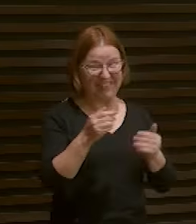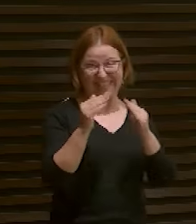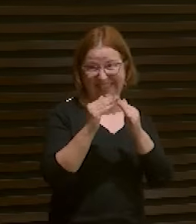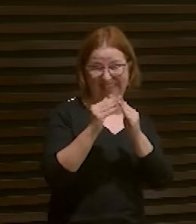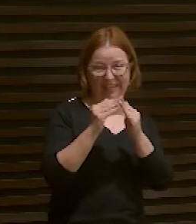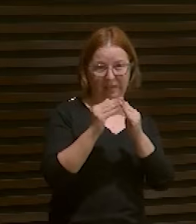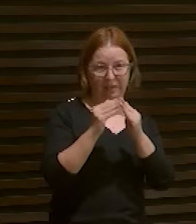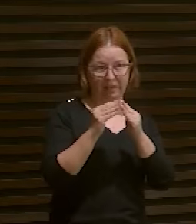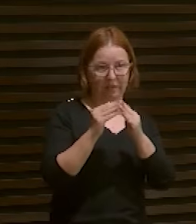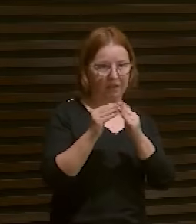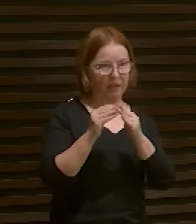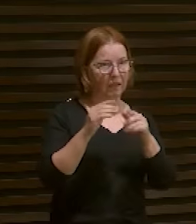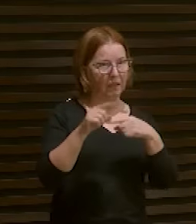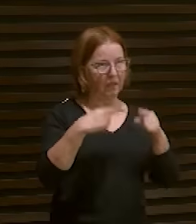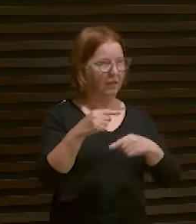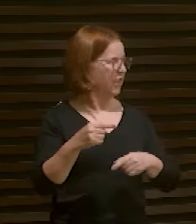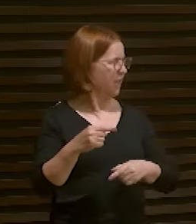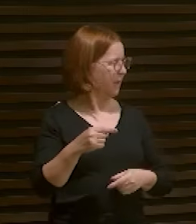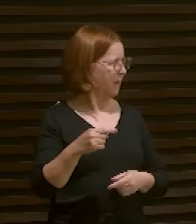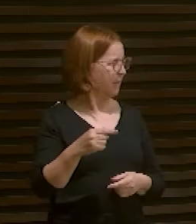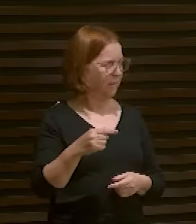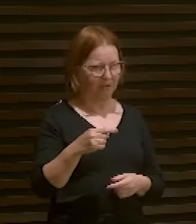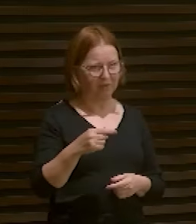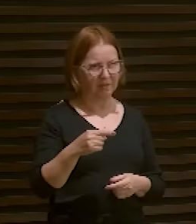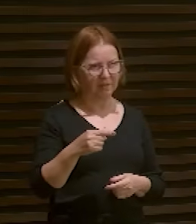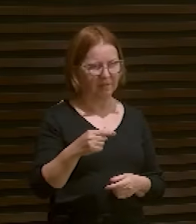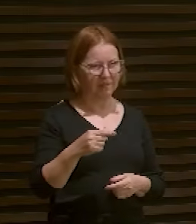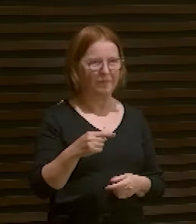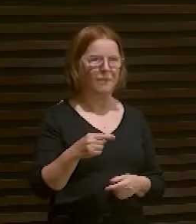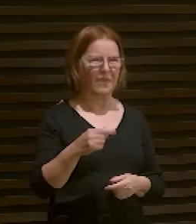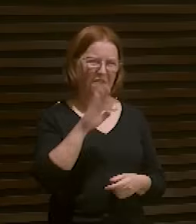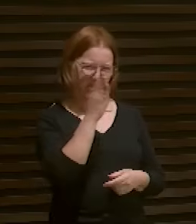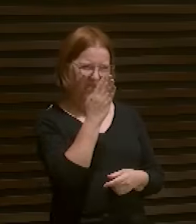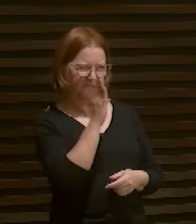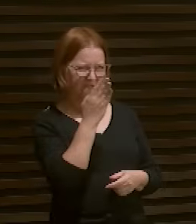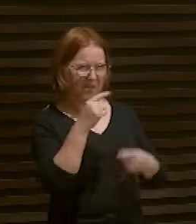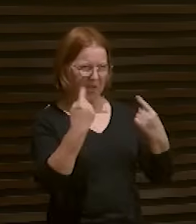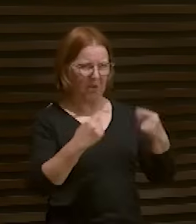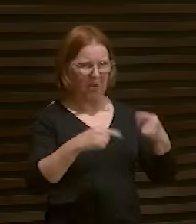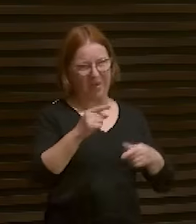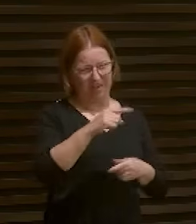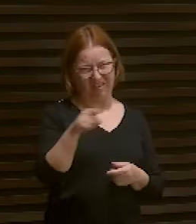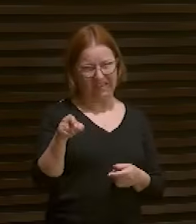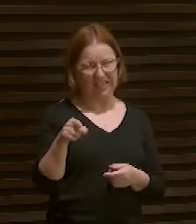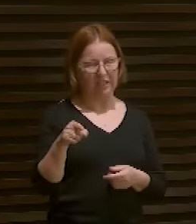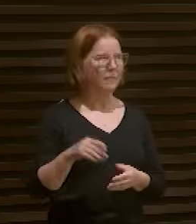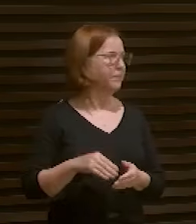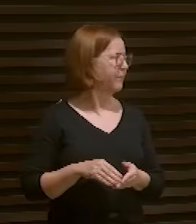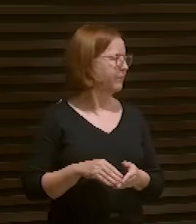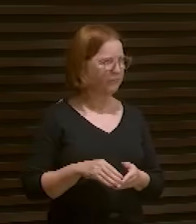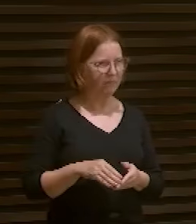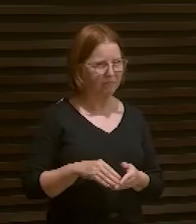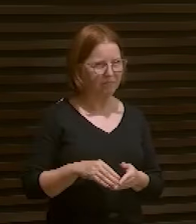de repente o punhal entra e pelas costas ainda. E além de botar o punhal, ela